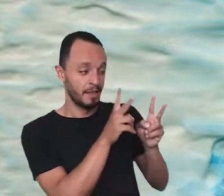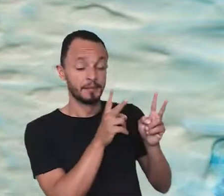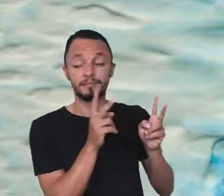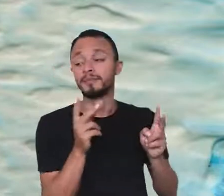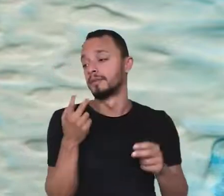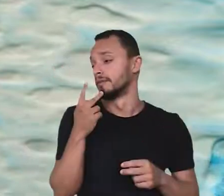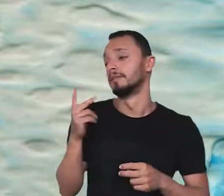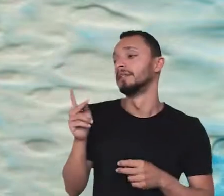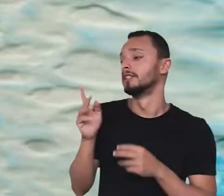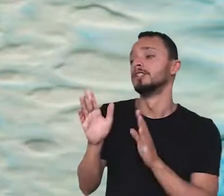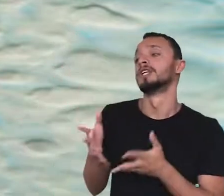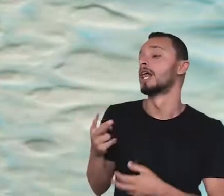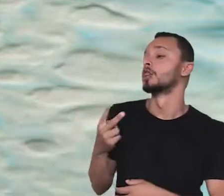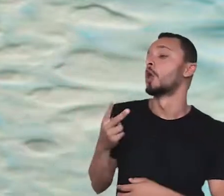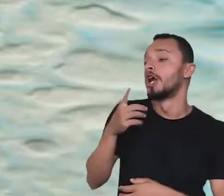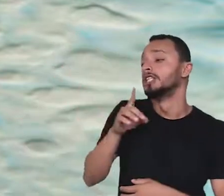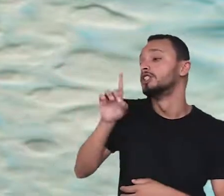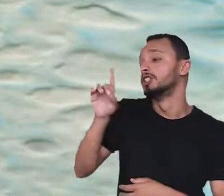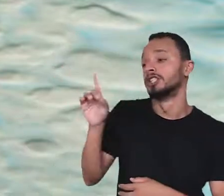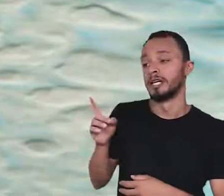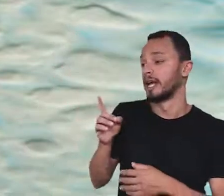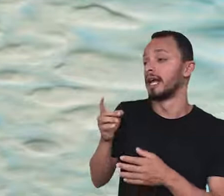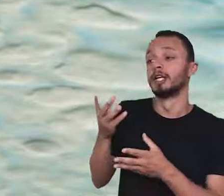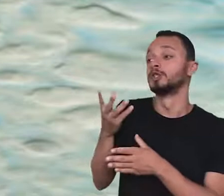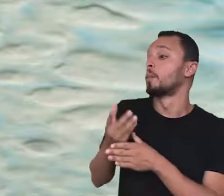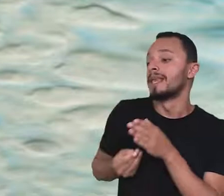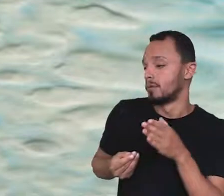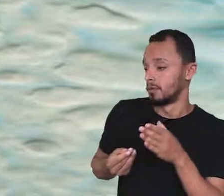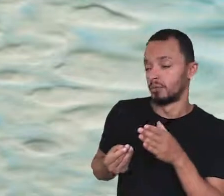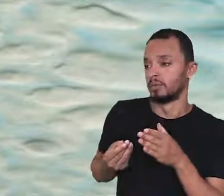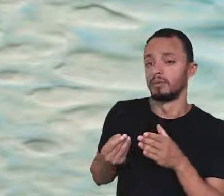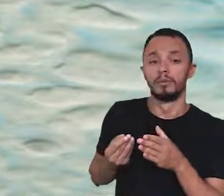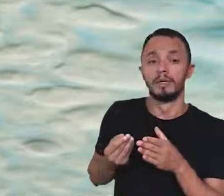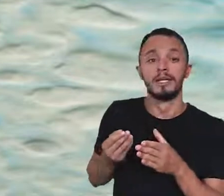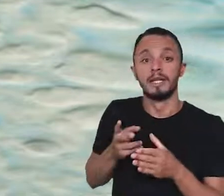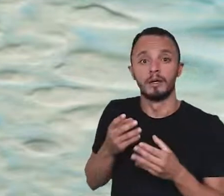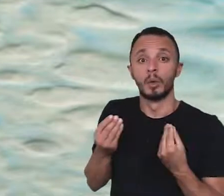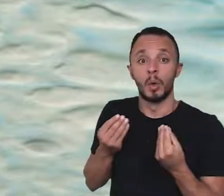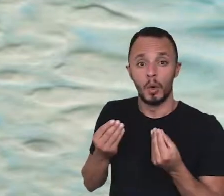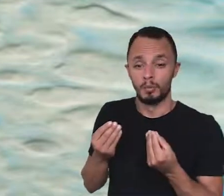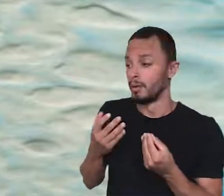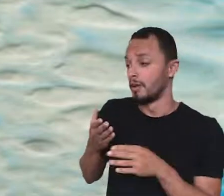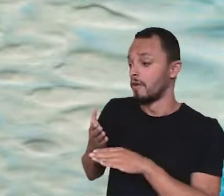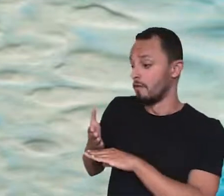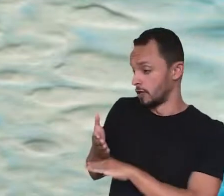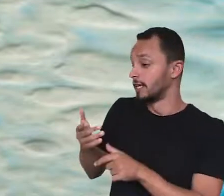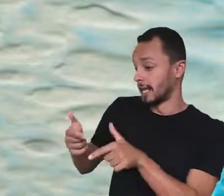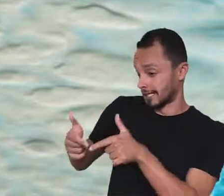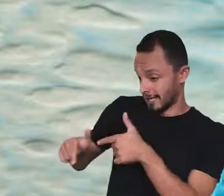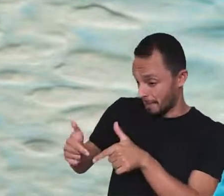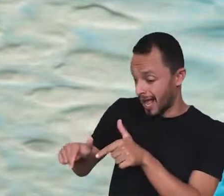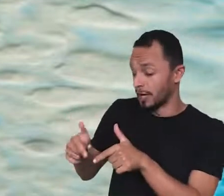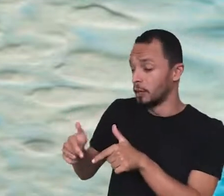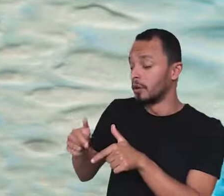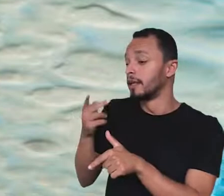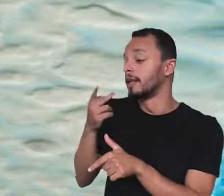já fazem 2 dias que ela não aparece. E isso não é a cara dela. Fui até onde ela tá trabalhando agora e as meninas disseram que